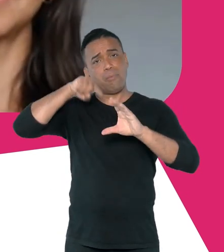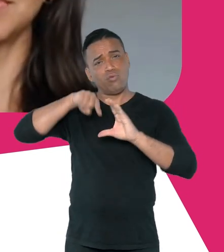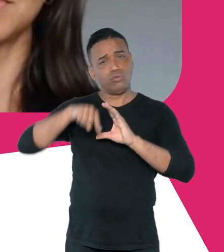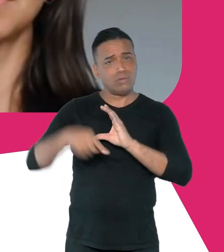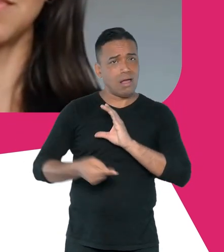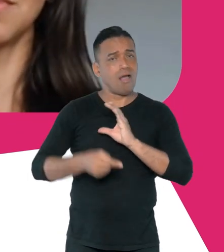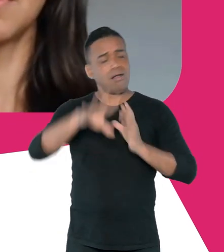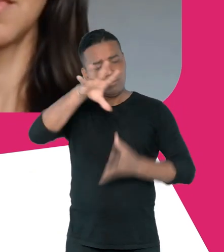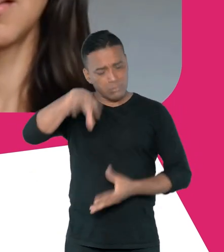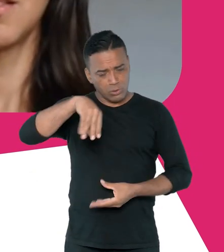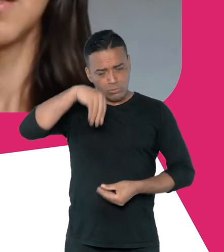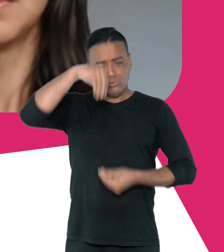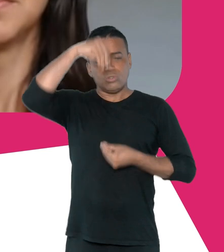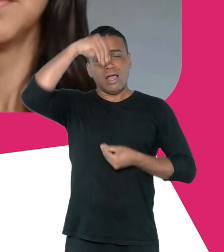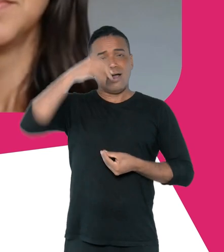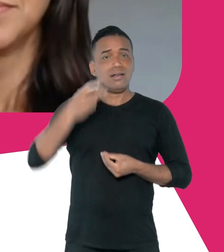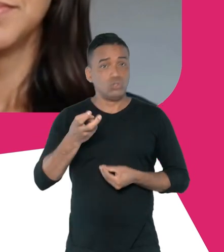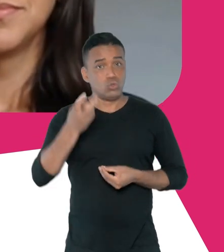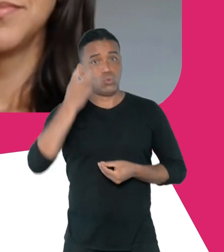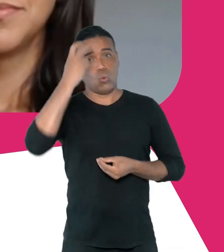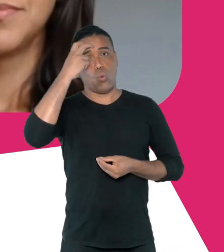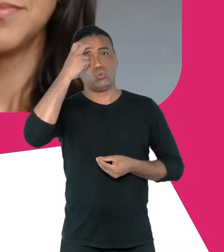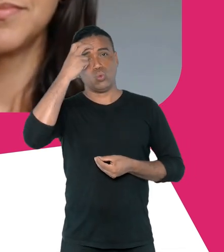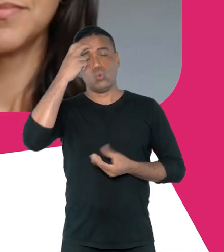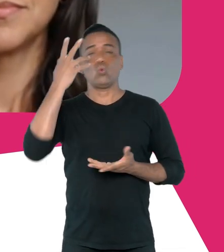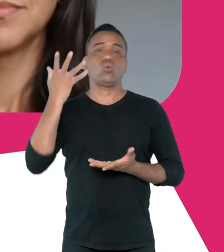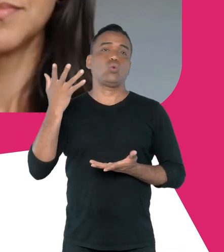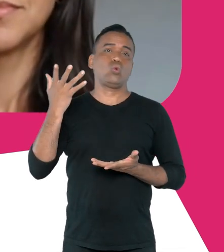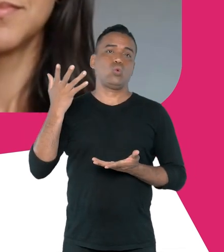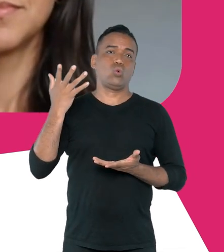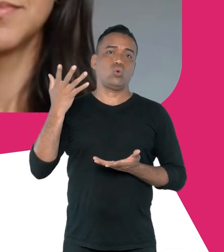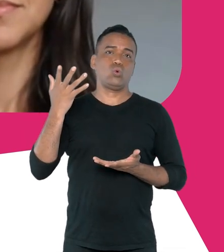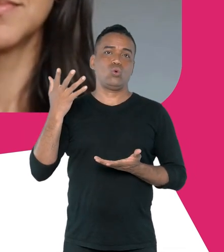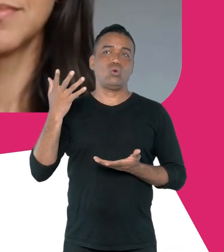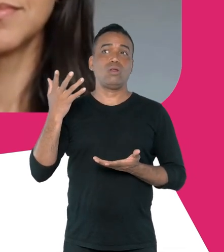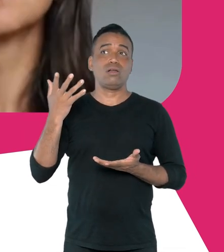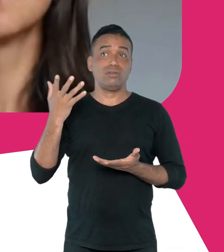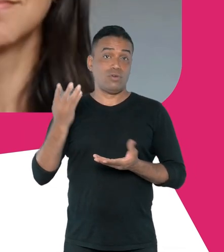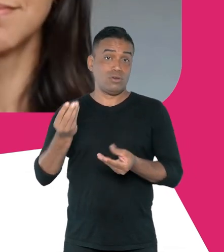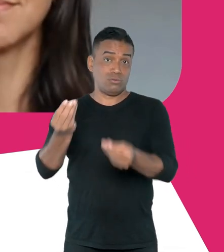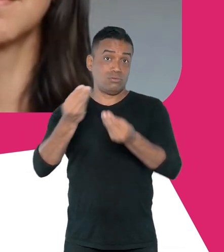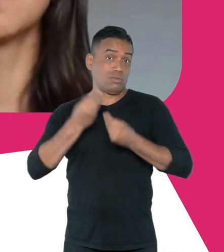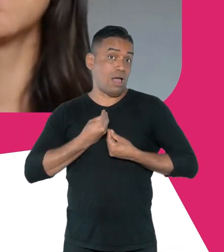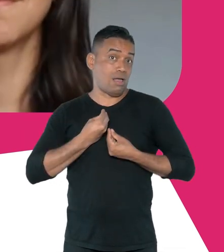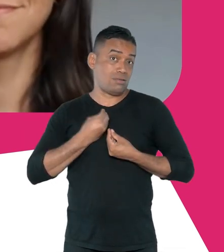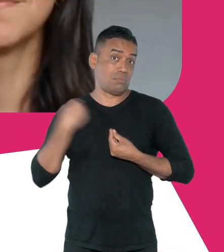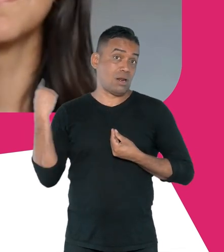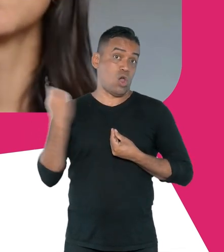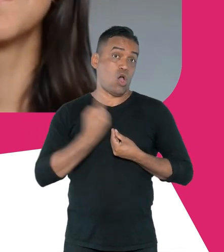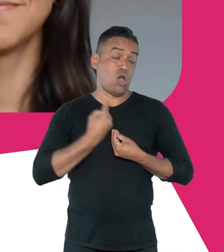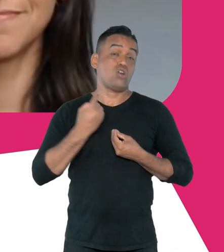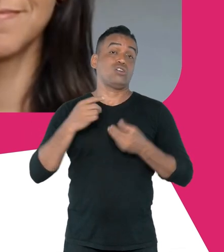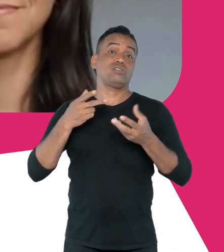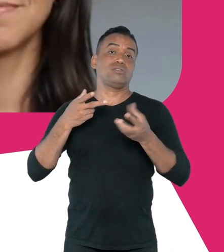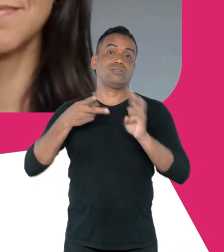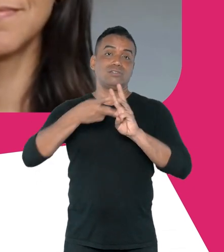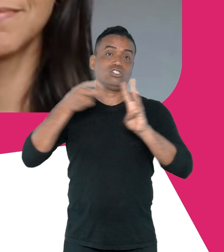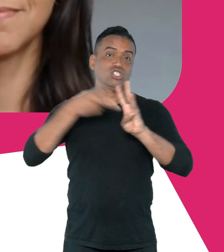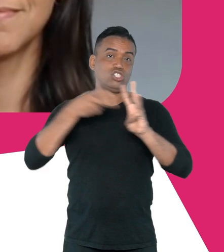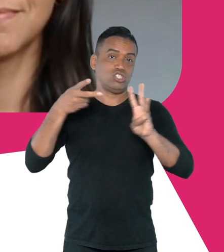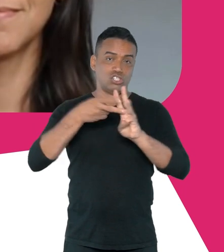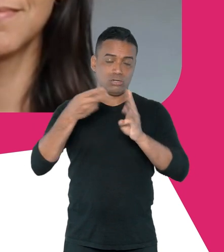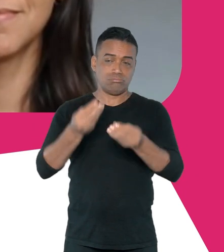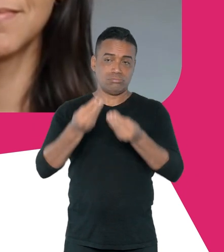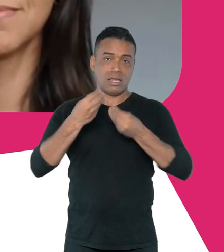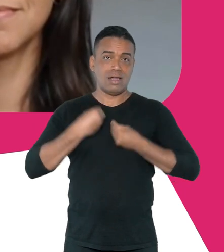aprofundar na espiritualidade, na cultura, né, foi nos deixada, né, para todos nós, indígena,